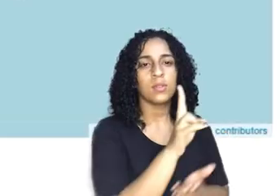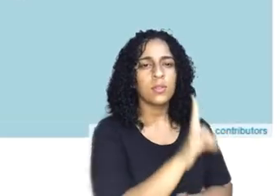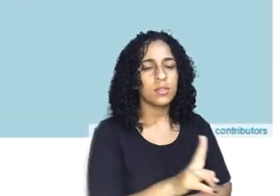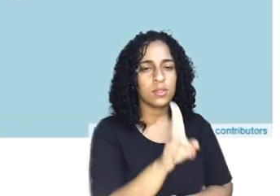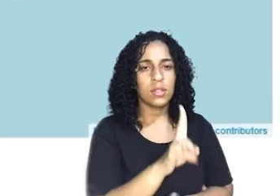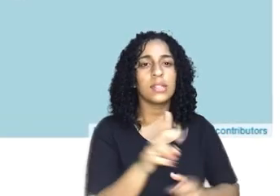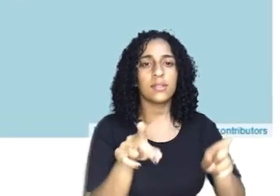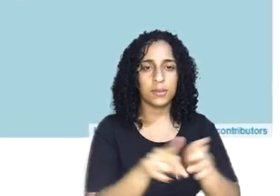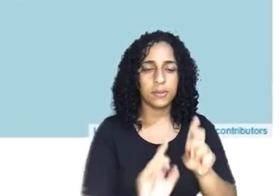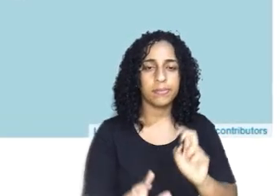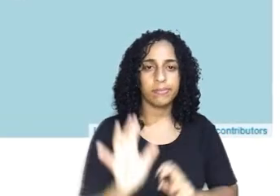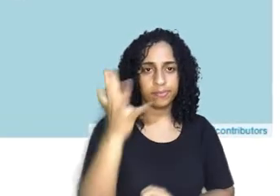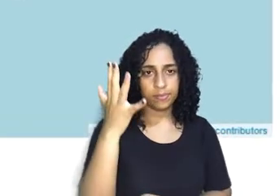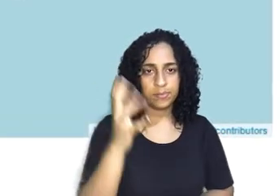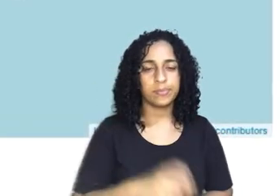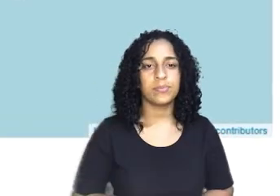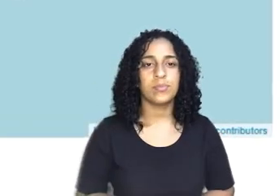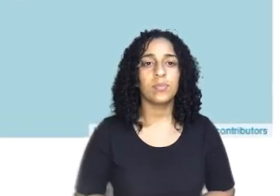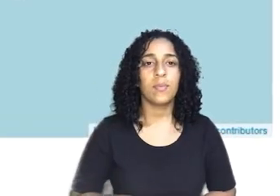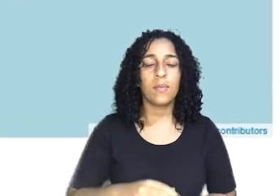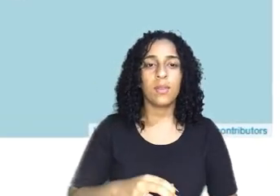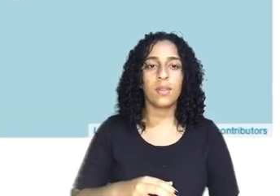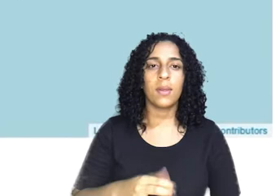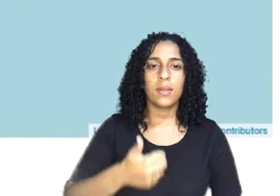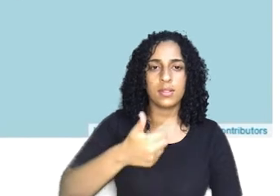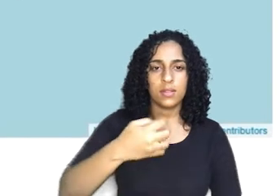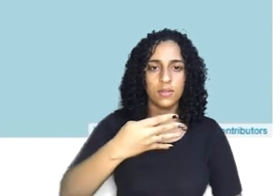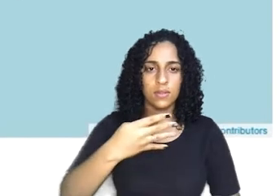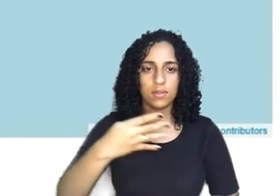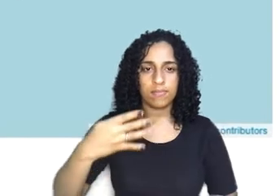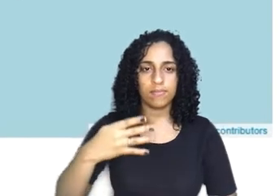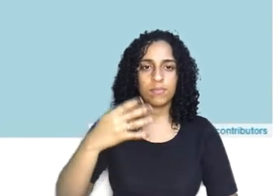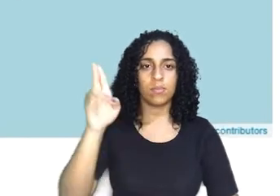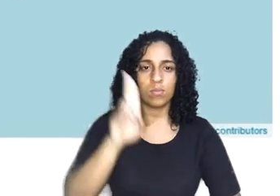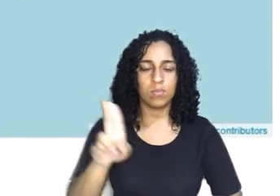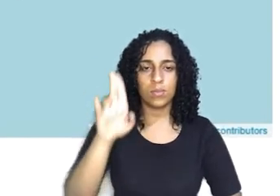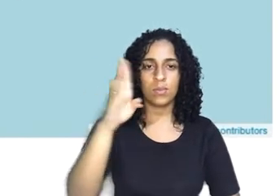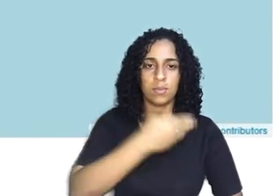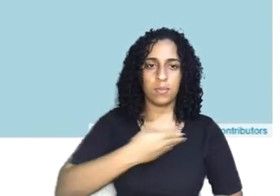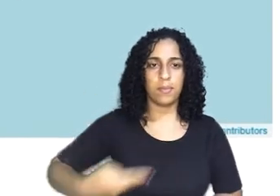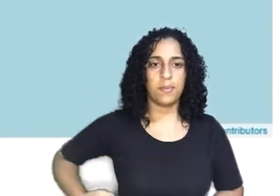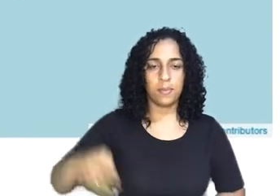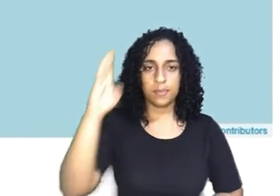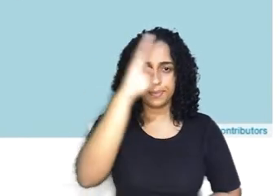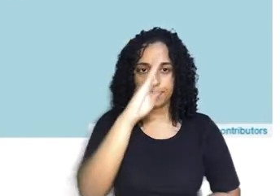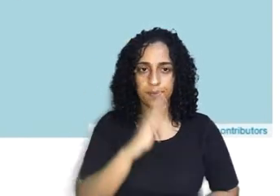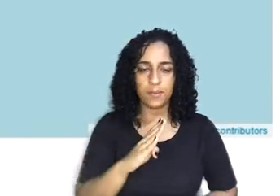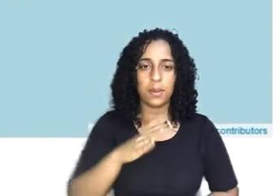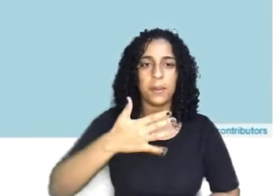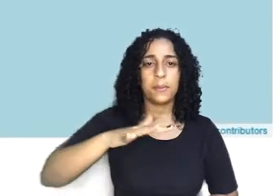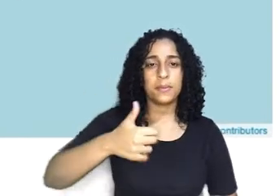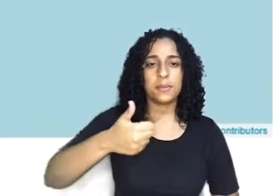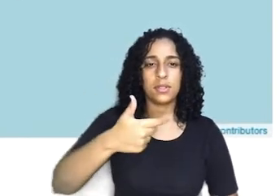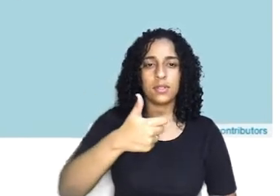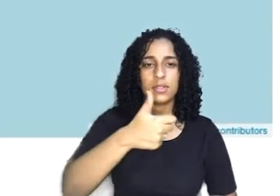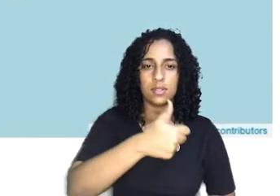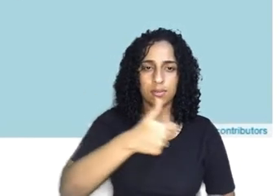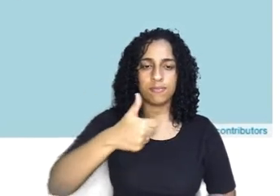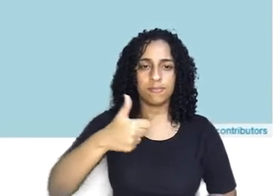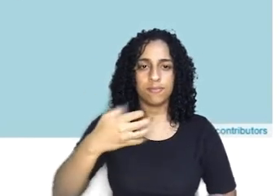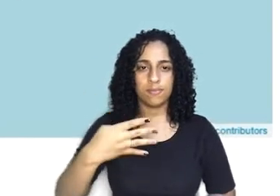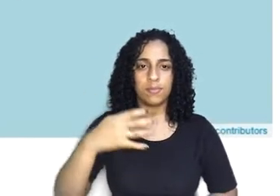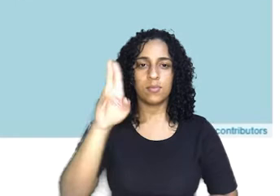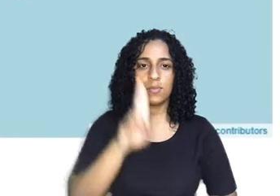uma pesquisa do portal Educação vigiada mostra que dá 144 universidades públicas do Brasil 114